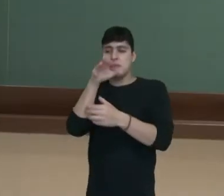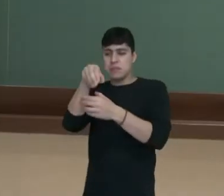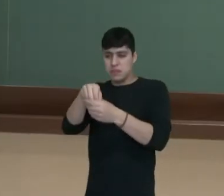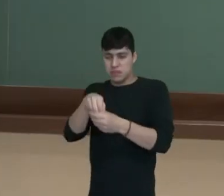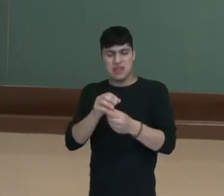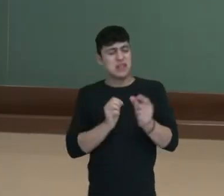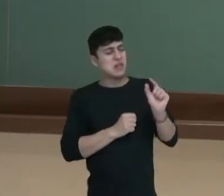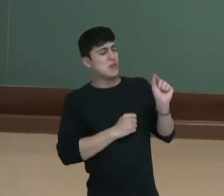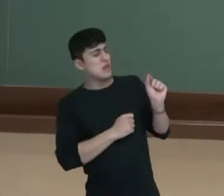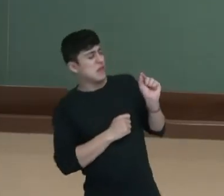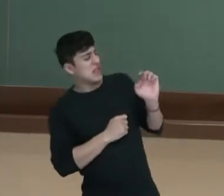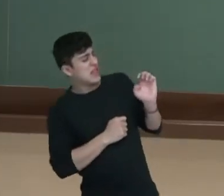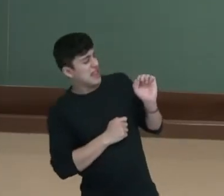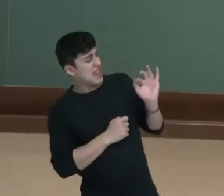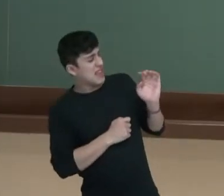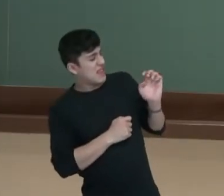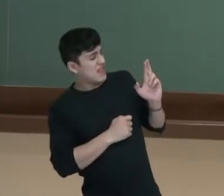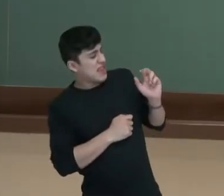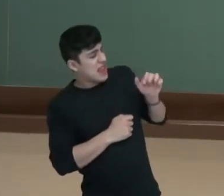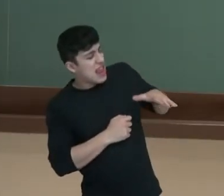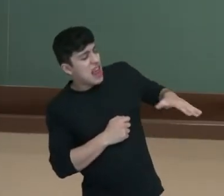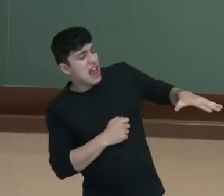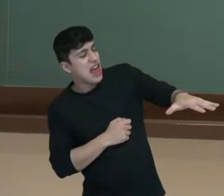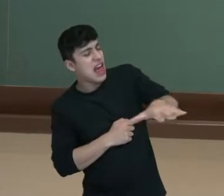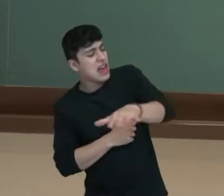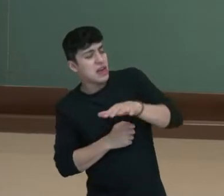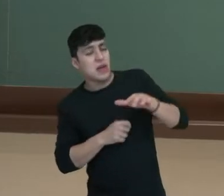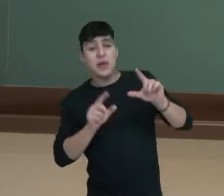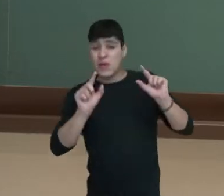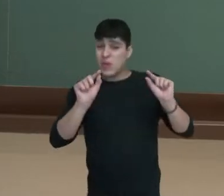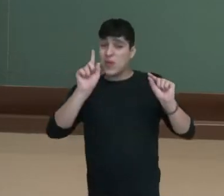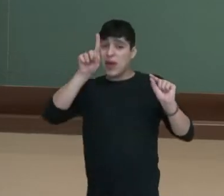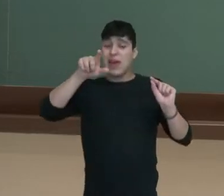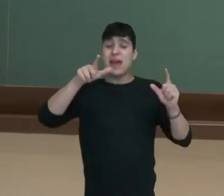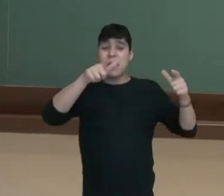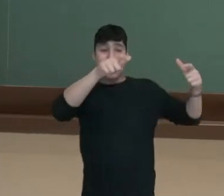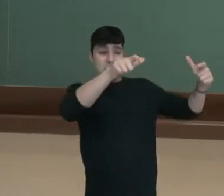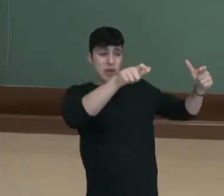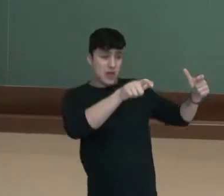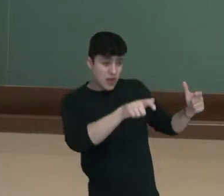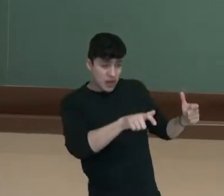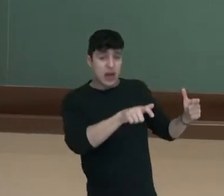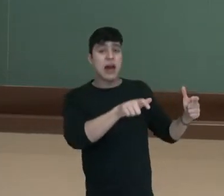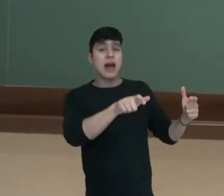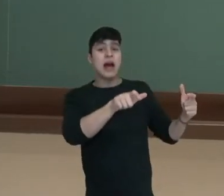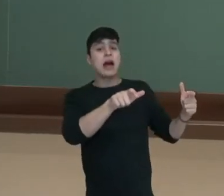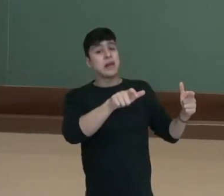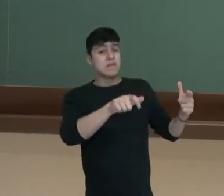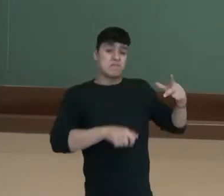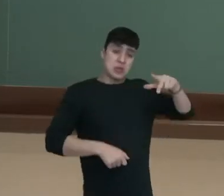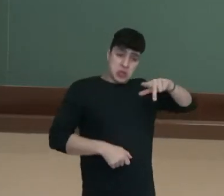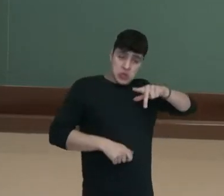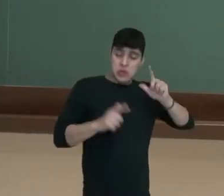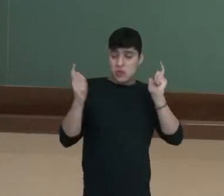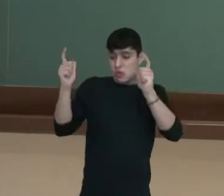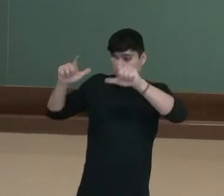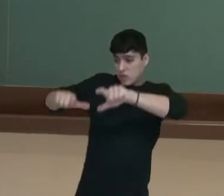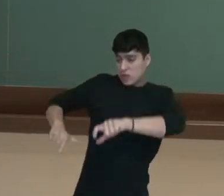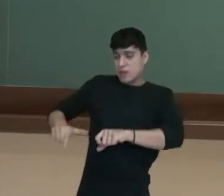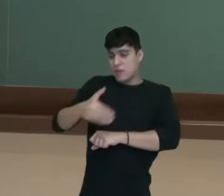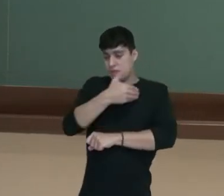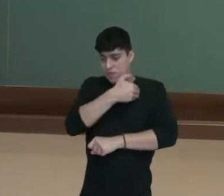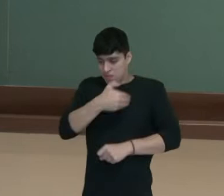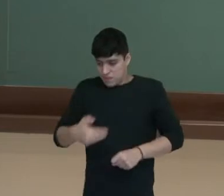esfera, professora, o que você está querendo dizer com isso, né? Estou falando de lugares, né? Lugar público e lugar privado.